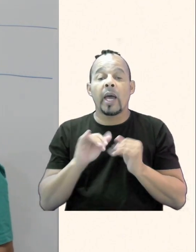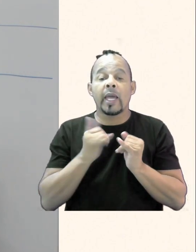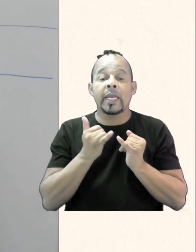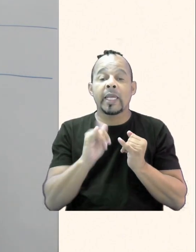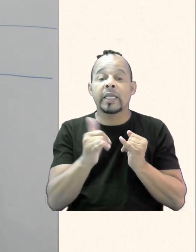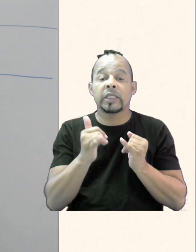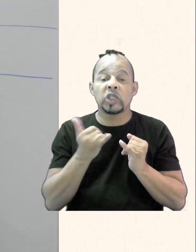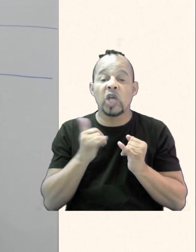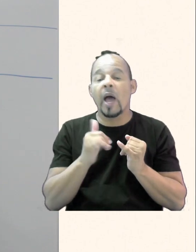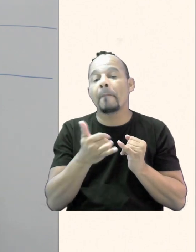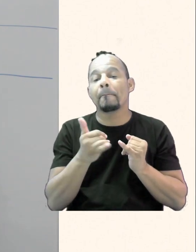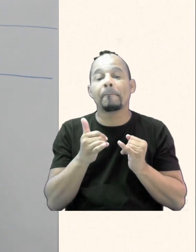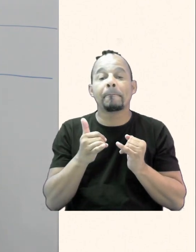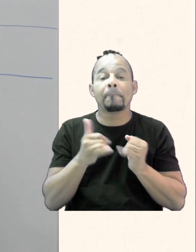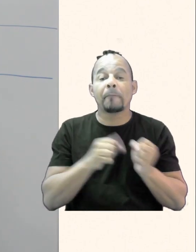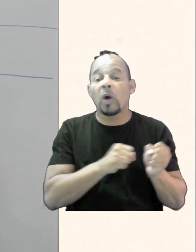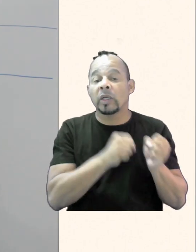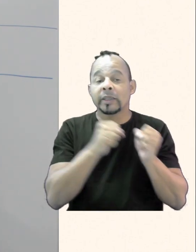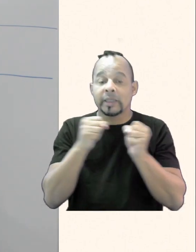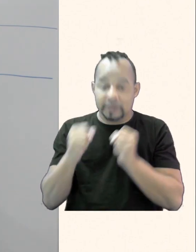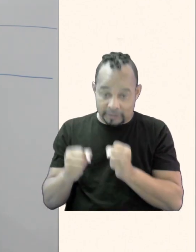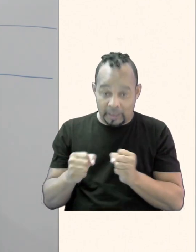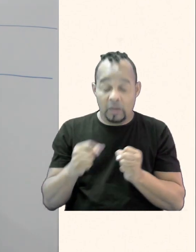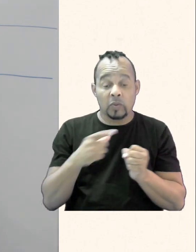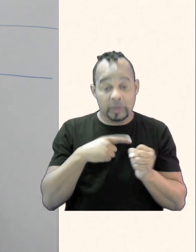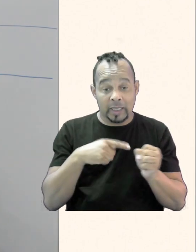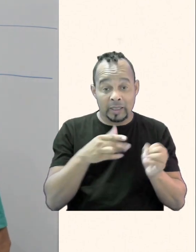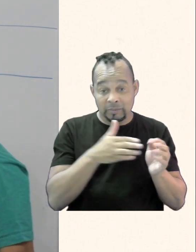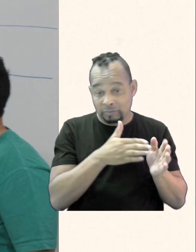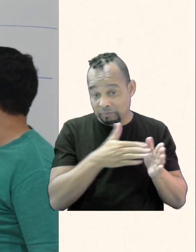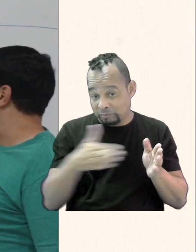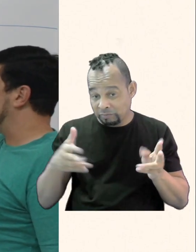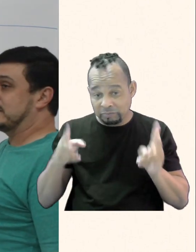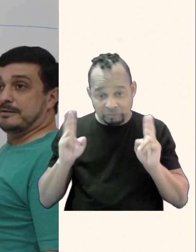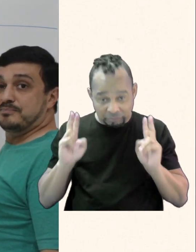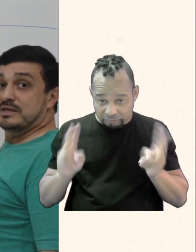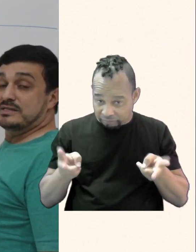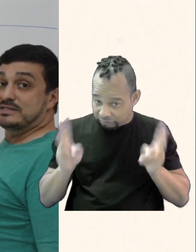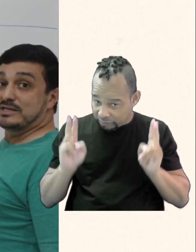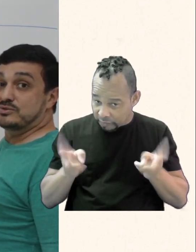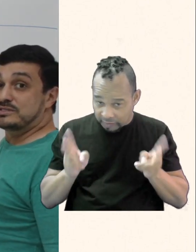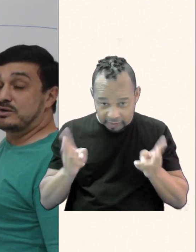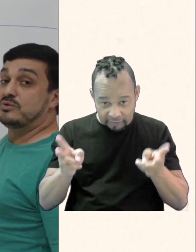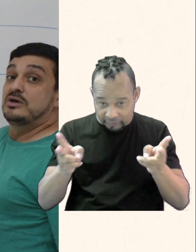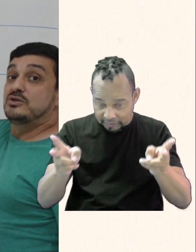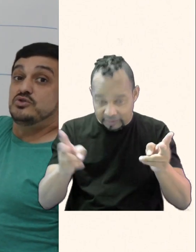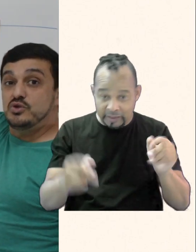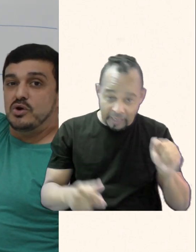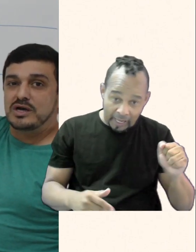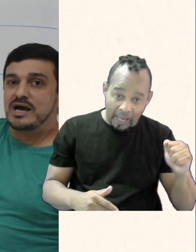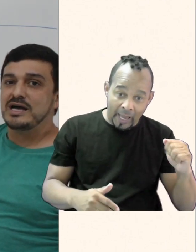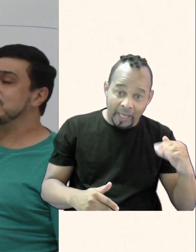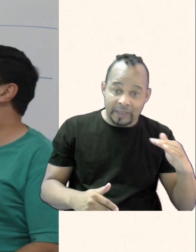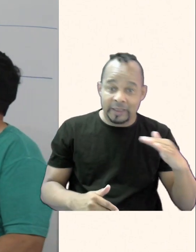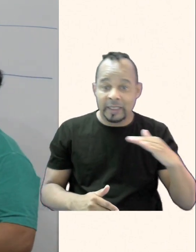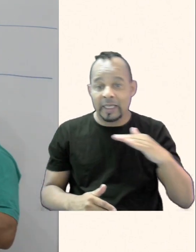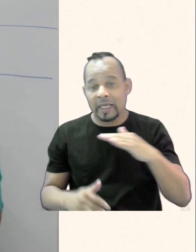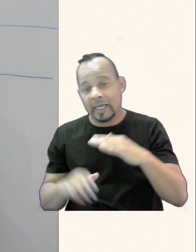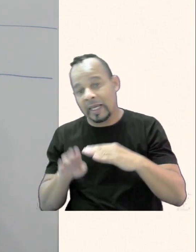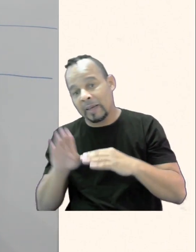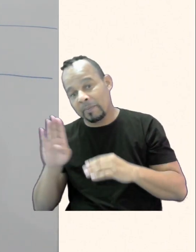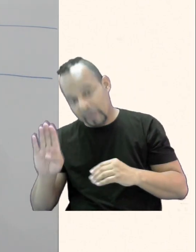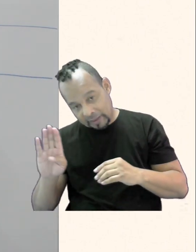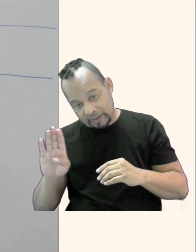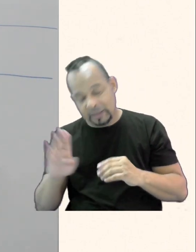ganha esse formato, né? E aí a gente faz toda essa dedução no caso